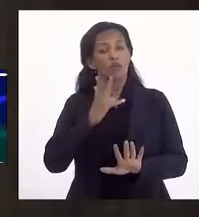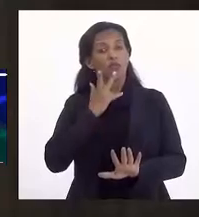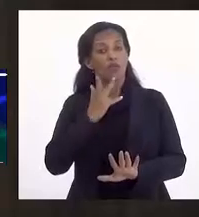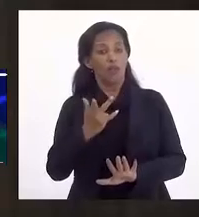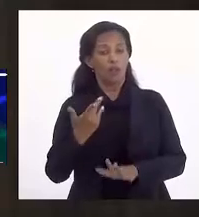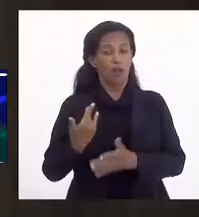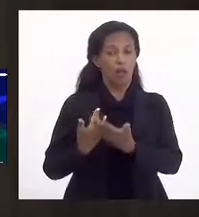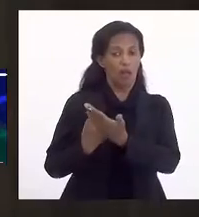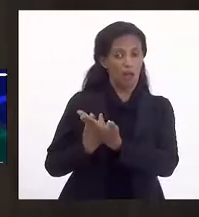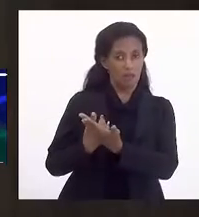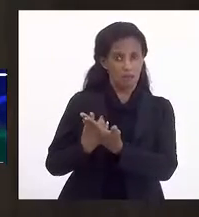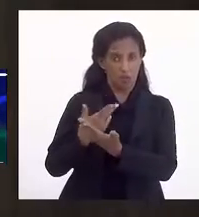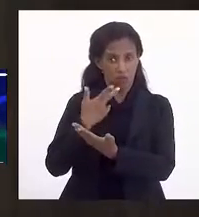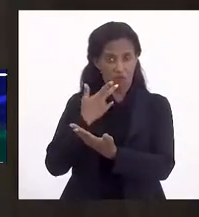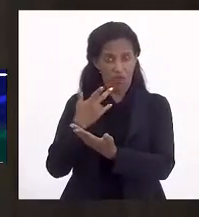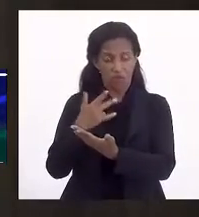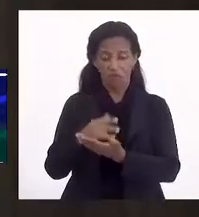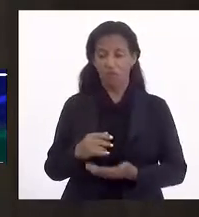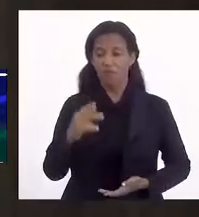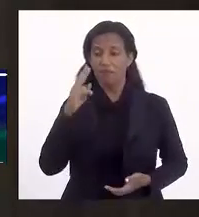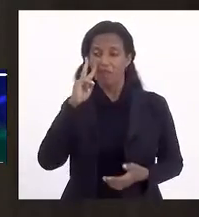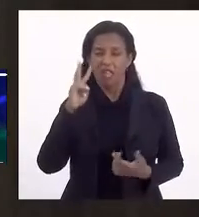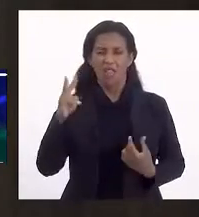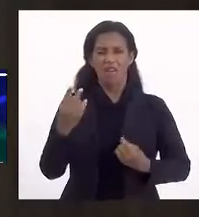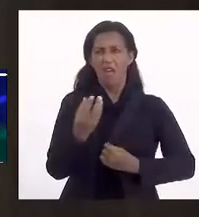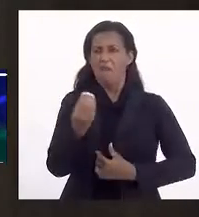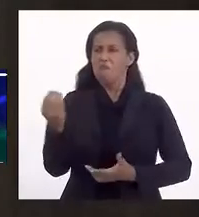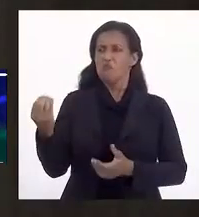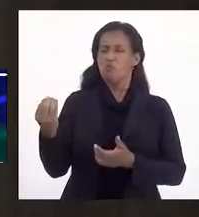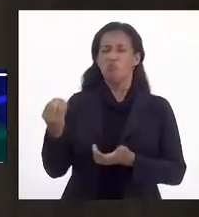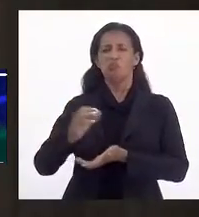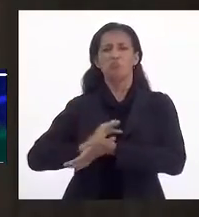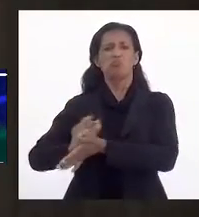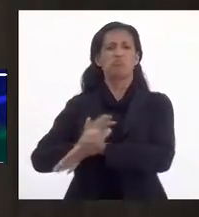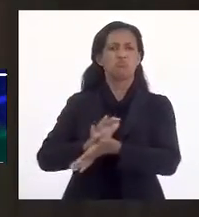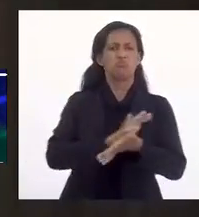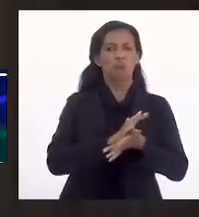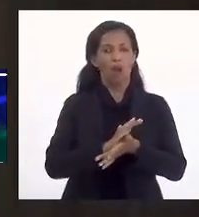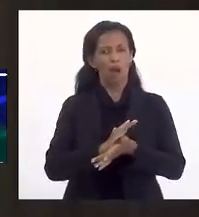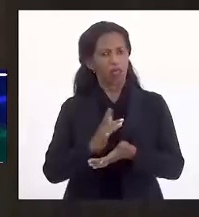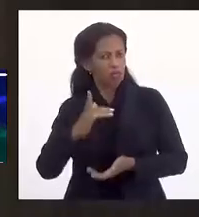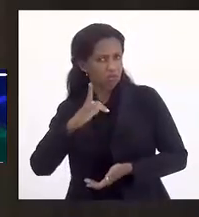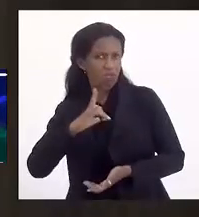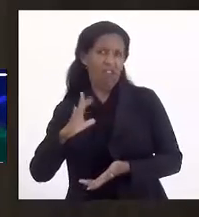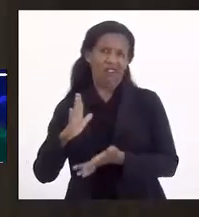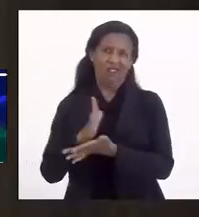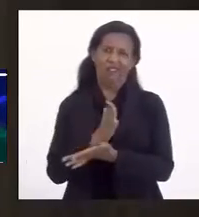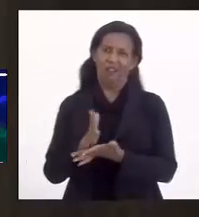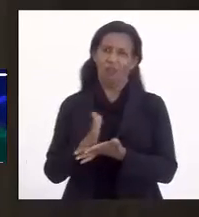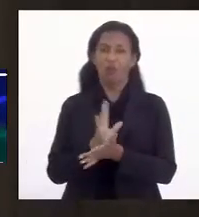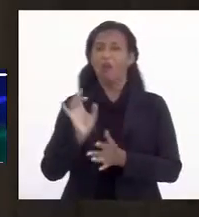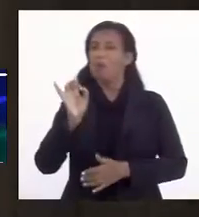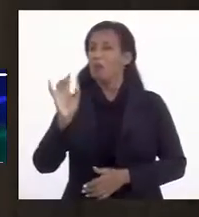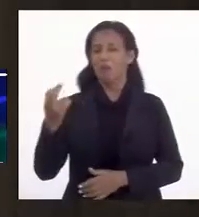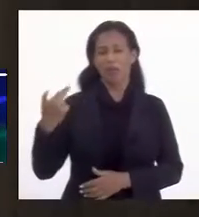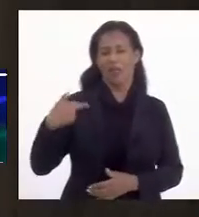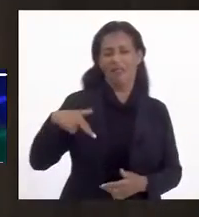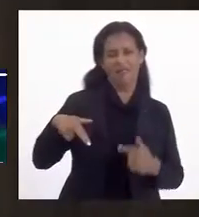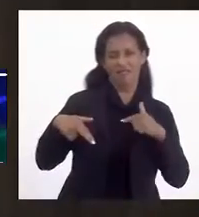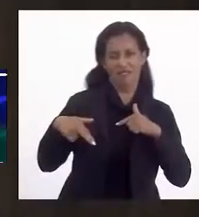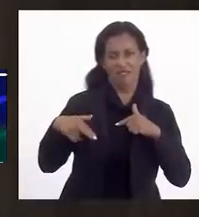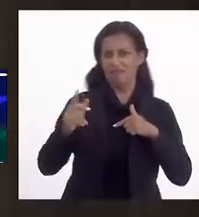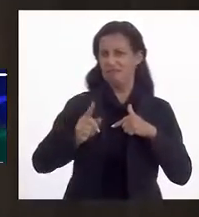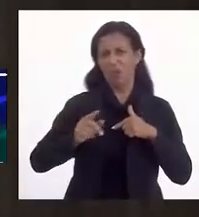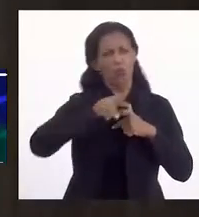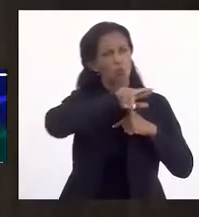colega falou que ele vê muito preconceito. Tem ainda algum preconceito, mas não é só na religiosidade, em toda a